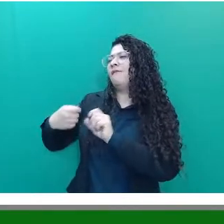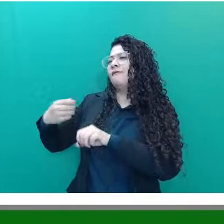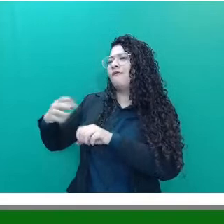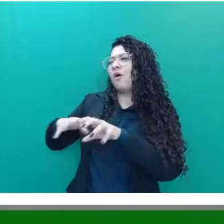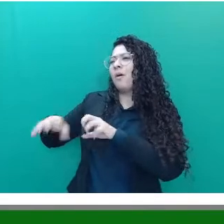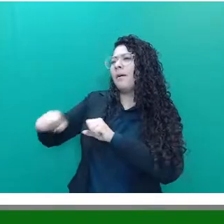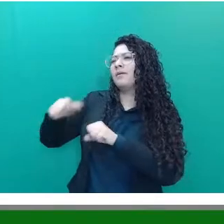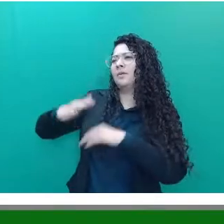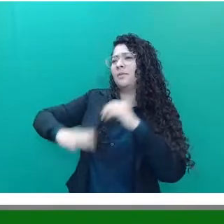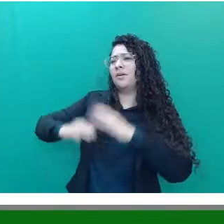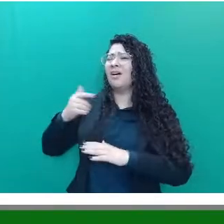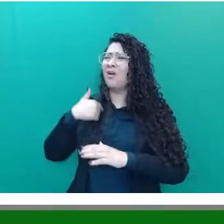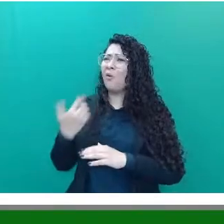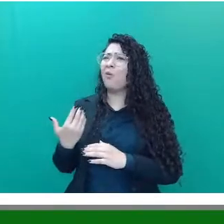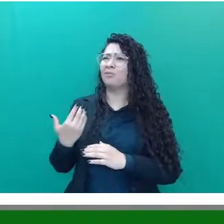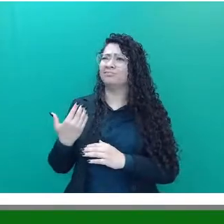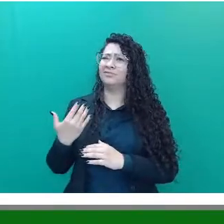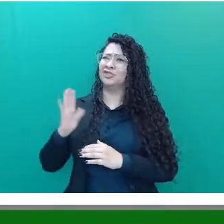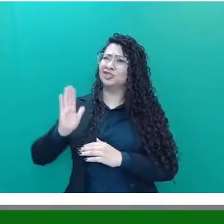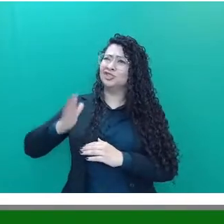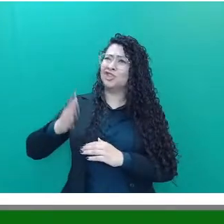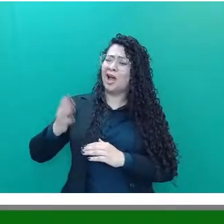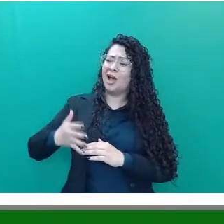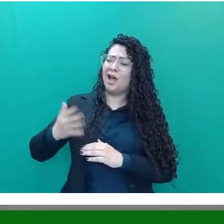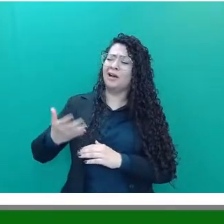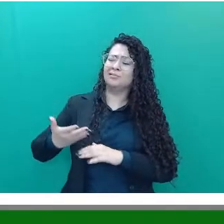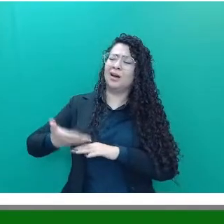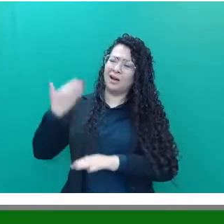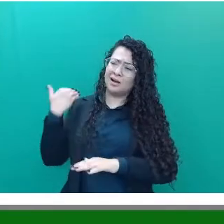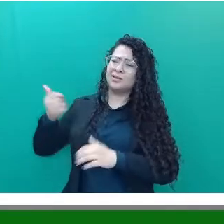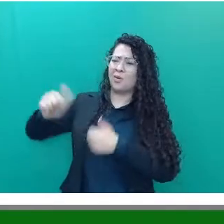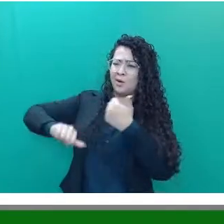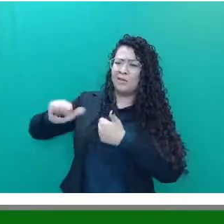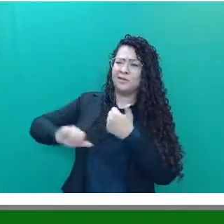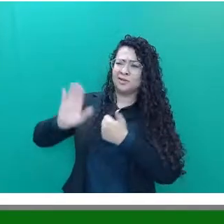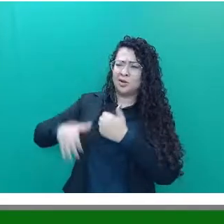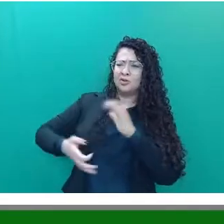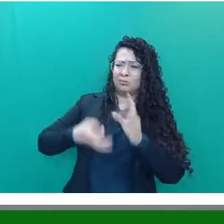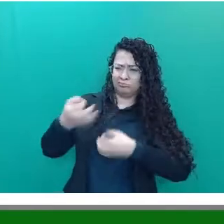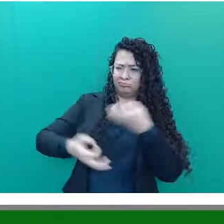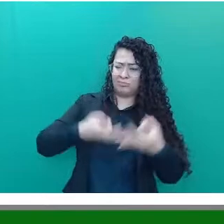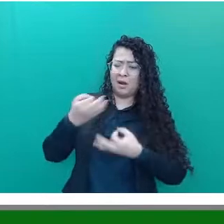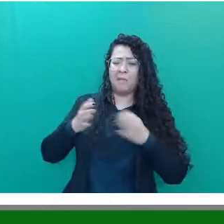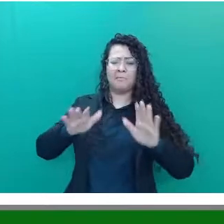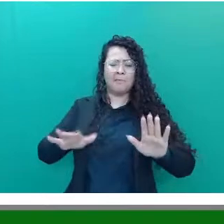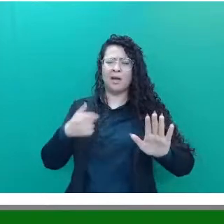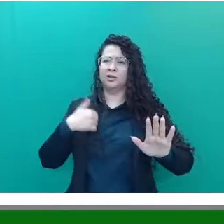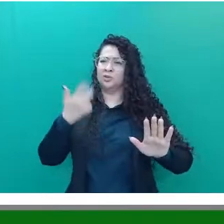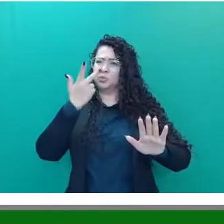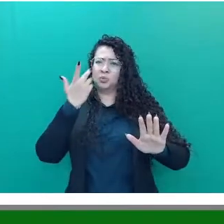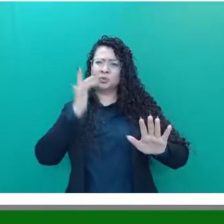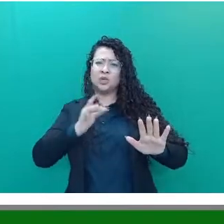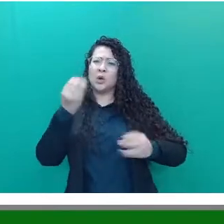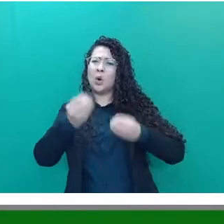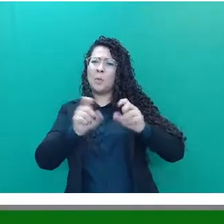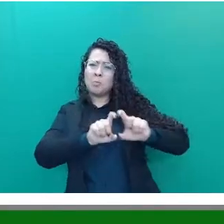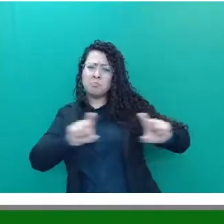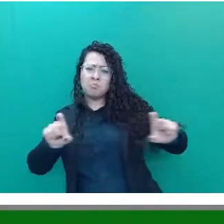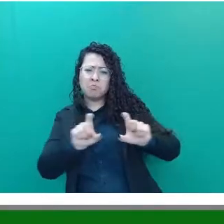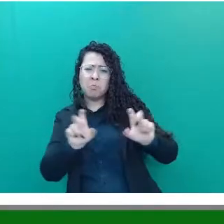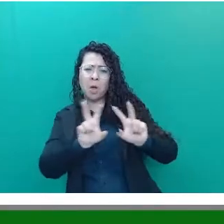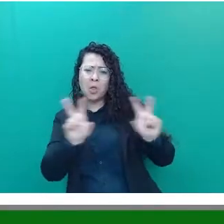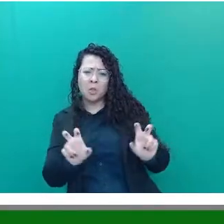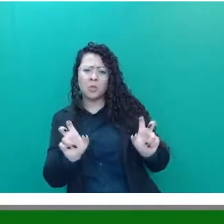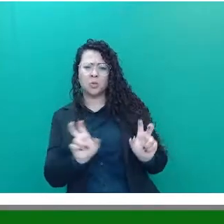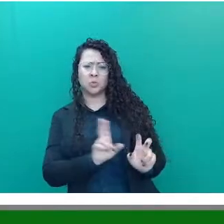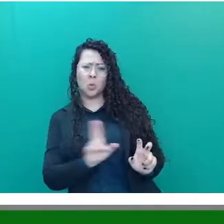qualificação, mas eu acho que, não sei se ficou, não ficou claro, ou você não usa essa terminologia, não sei. Mas me parece que